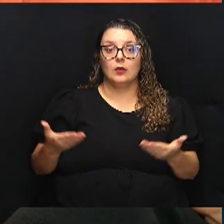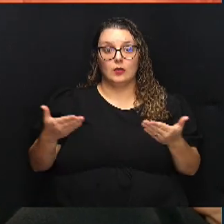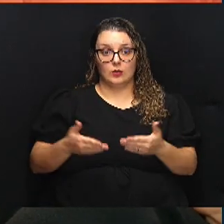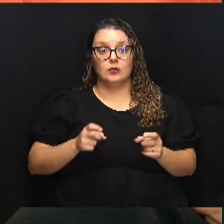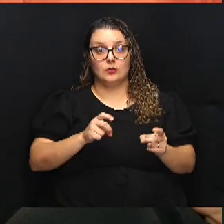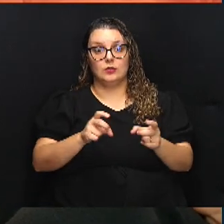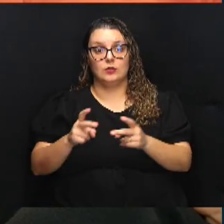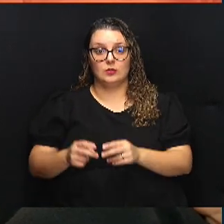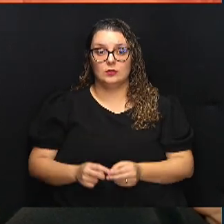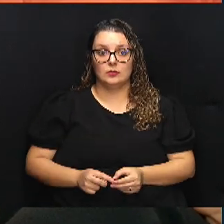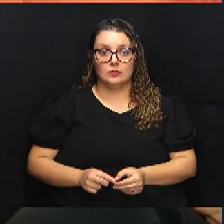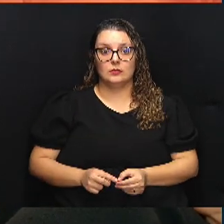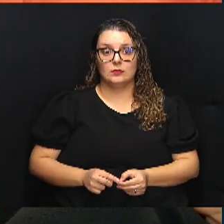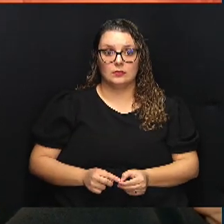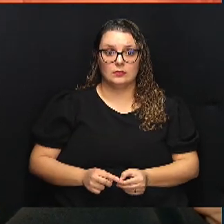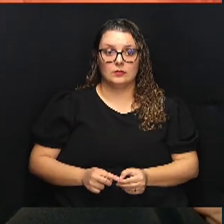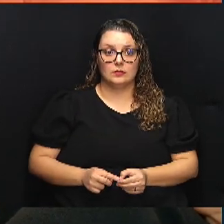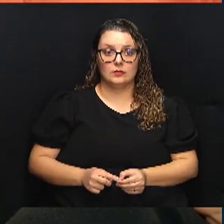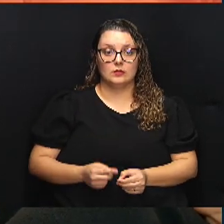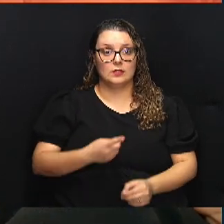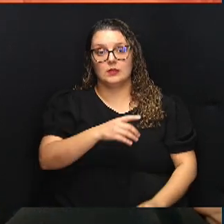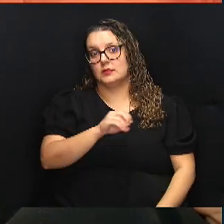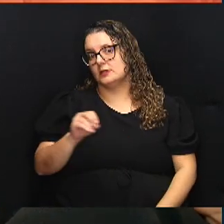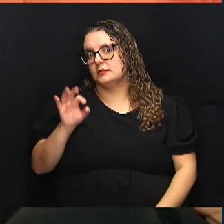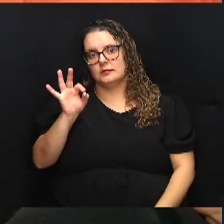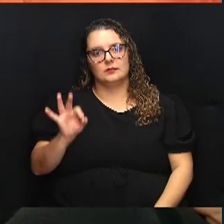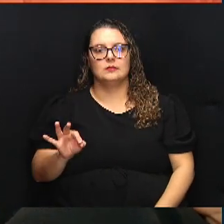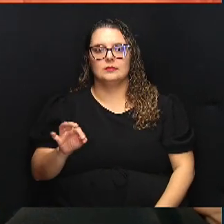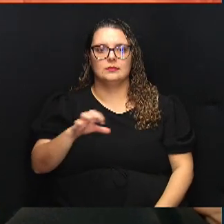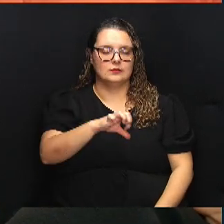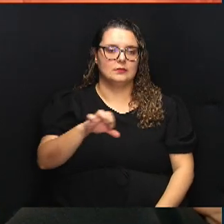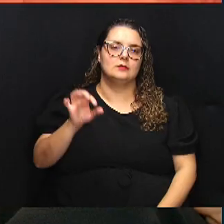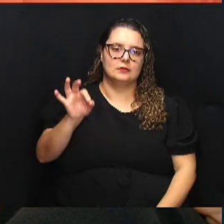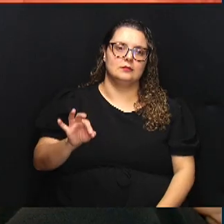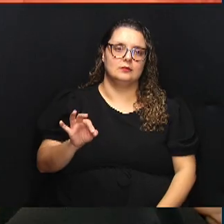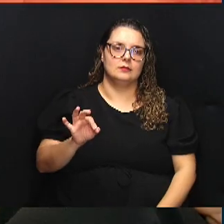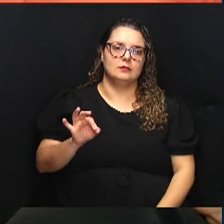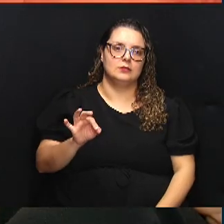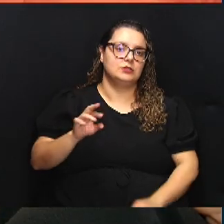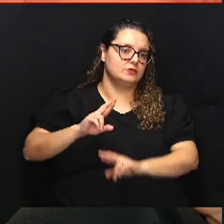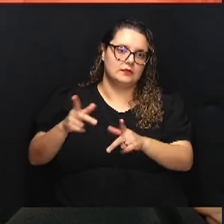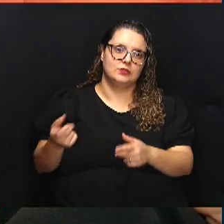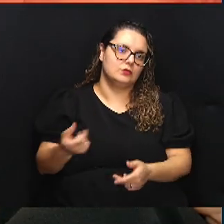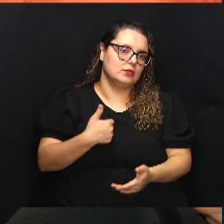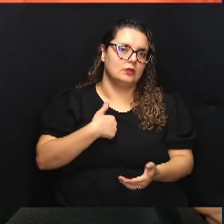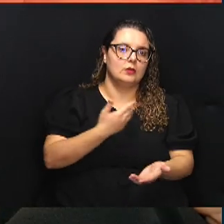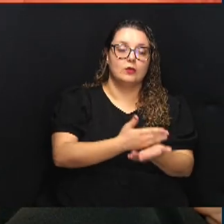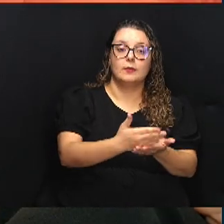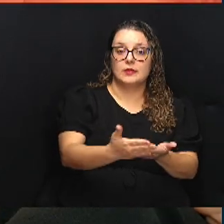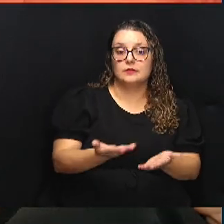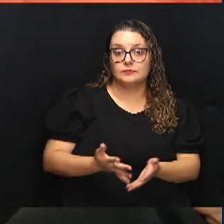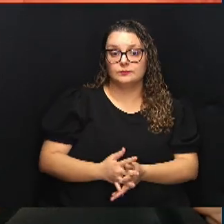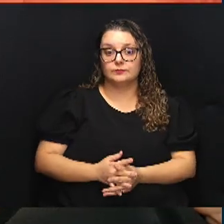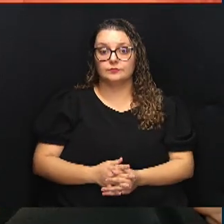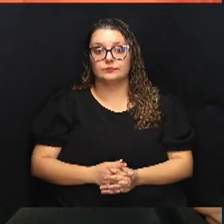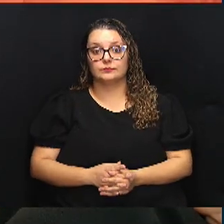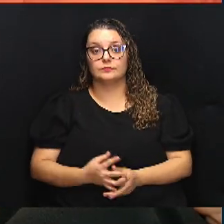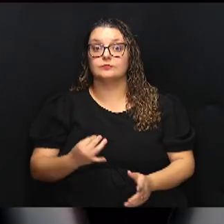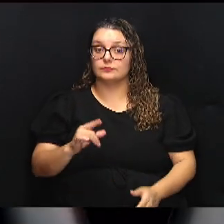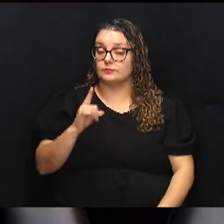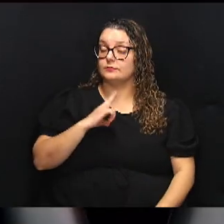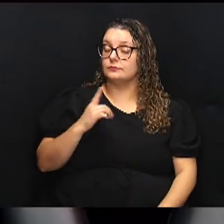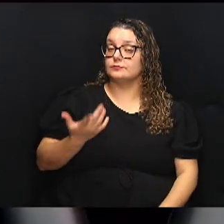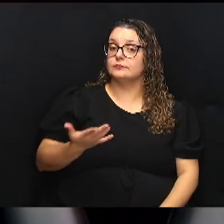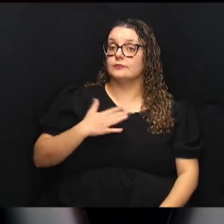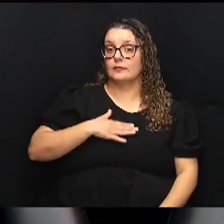vendo é 100% diferente, 99% diferente do que eu comecei. Então, se eu tivesse que dar a